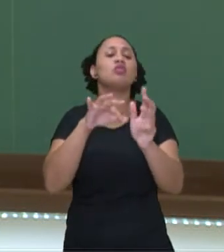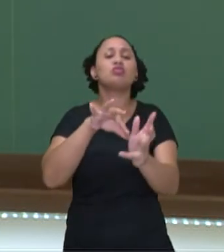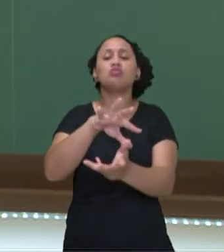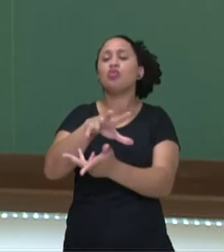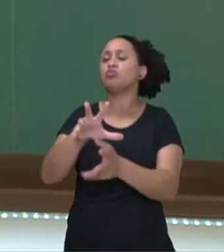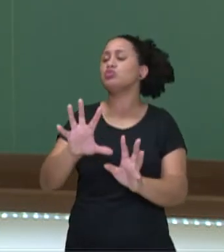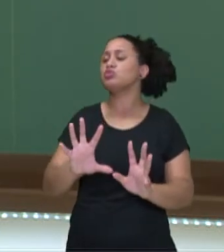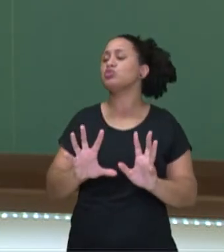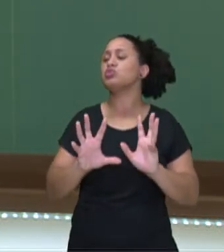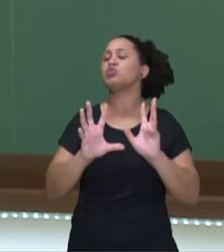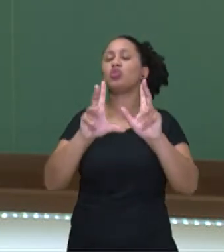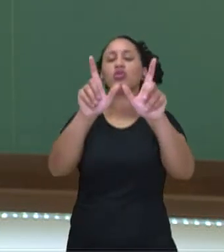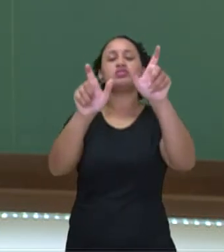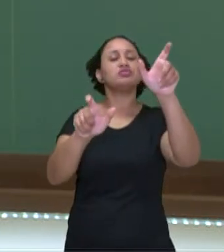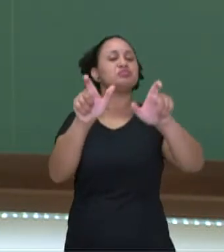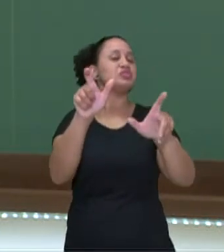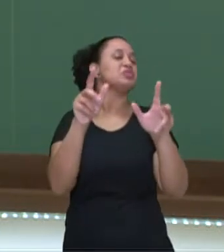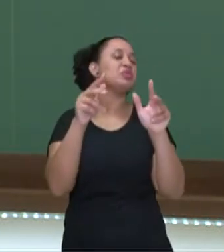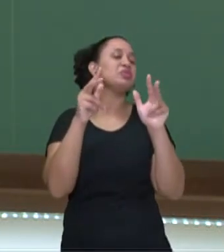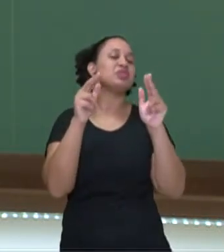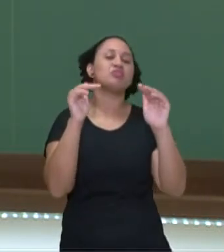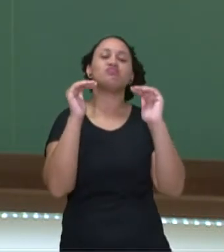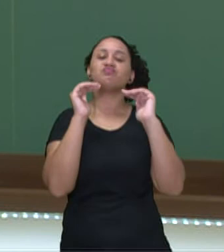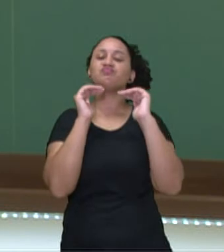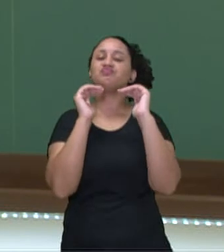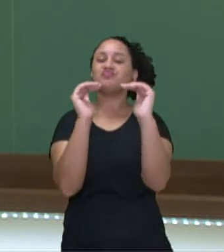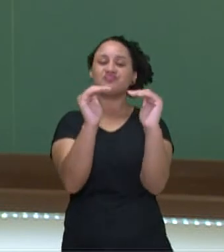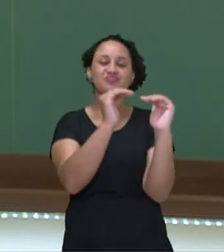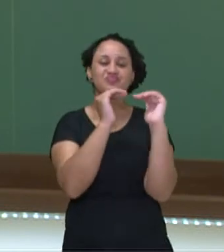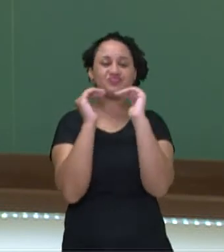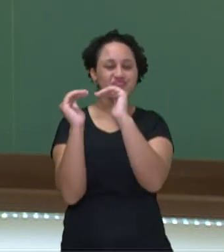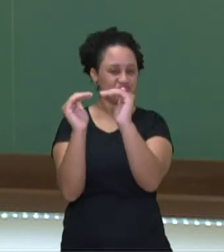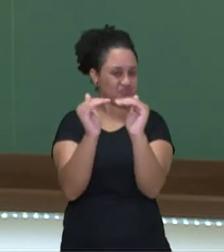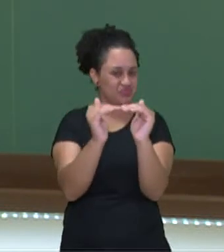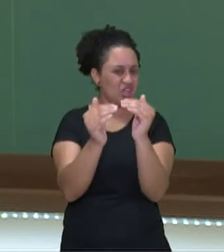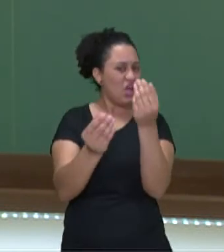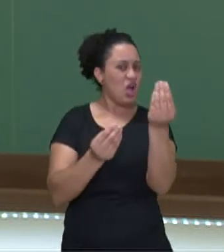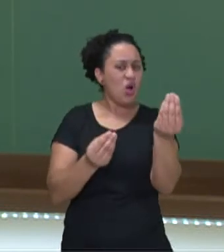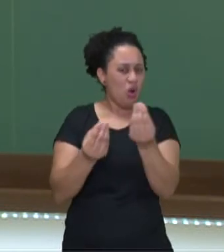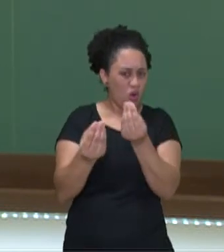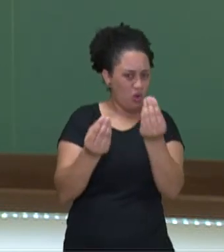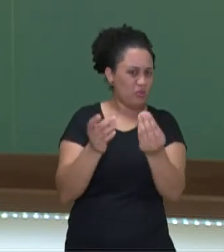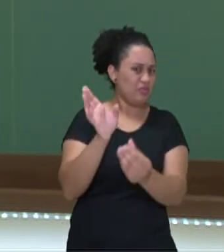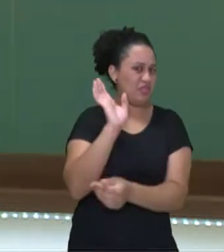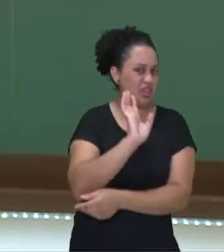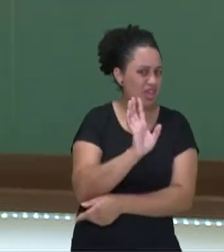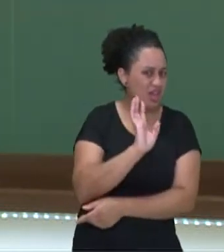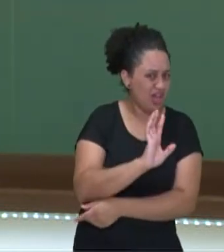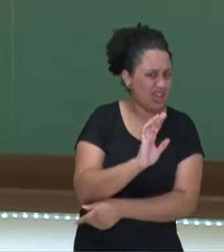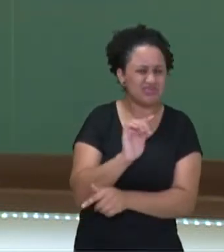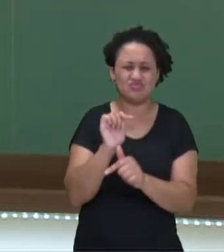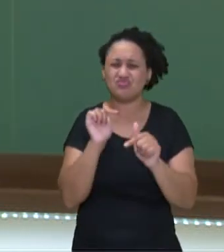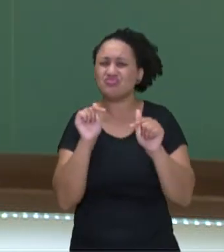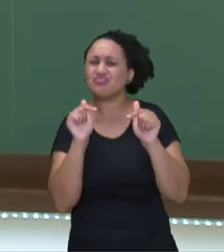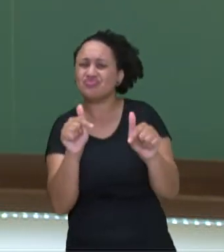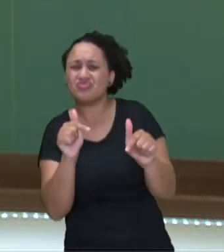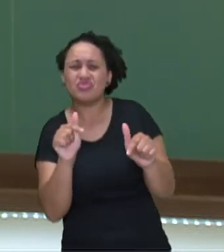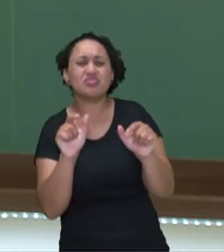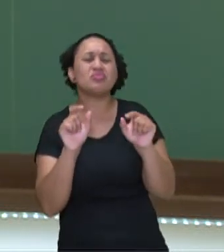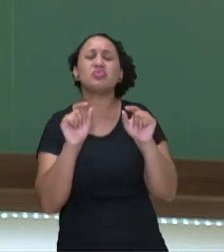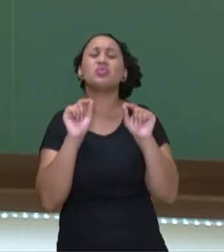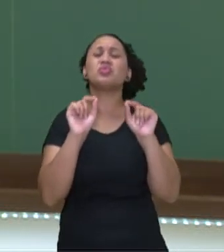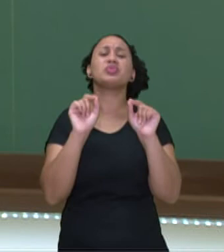mundo igual, onde todo mundo é igualzinho a você, sem diferença nenhuma. Como é que seria? Isso seria legal? Isso seria chato? Quais